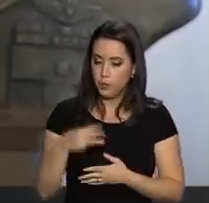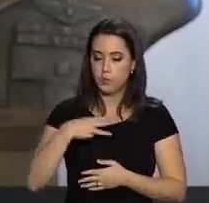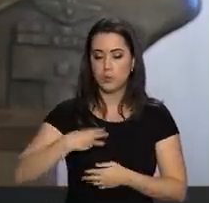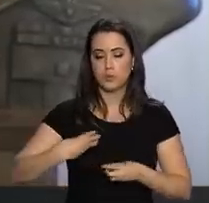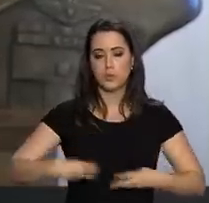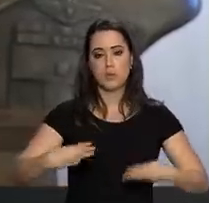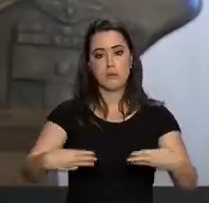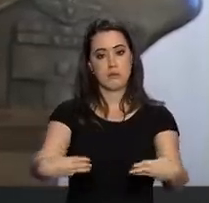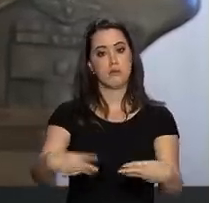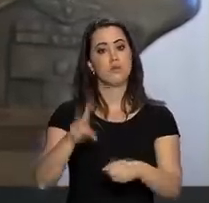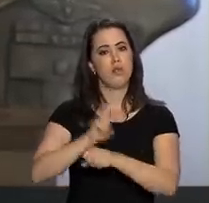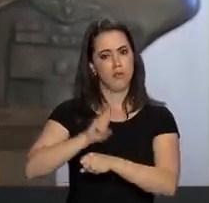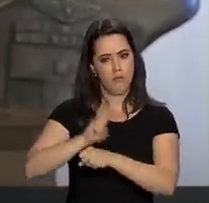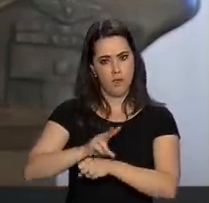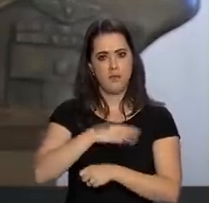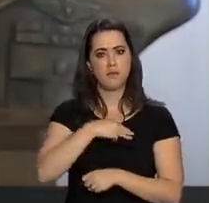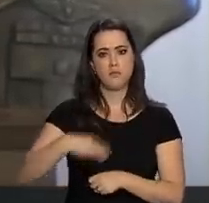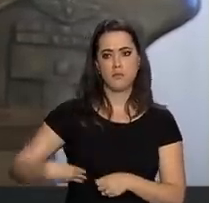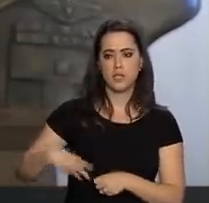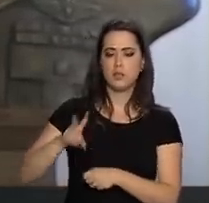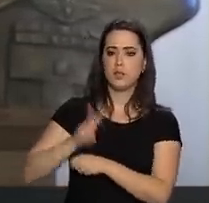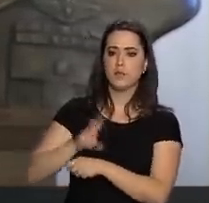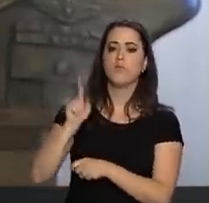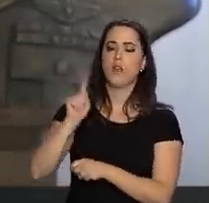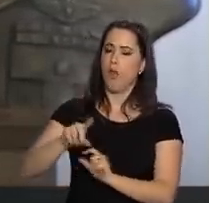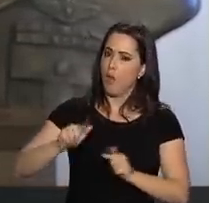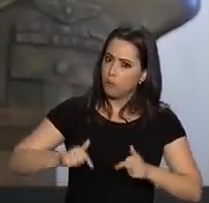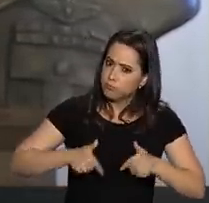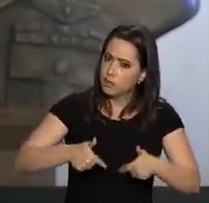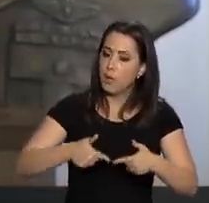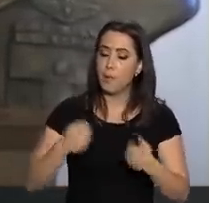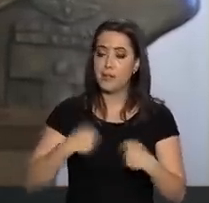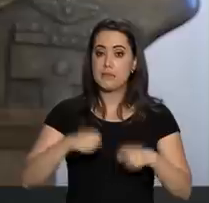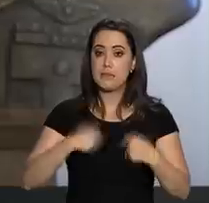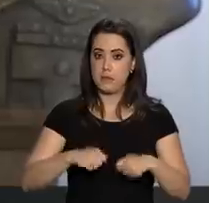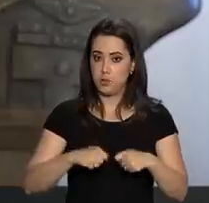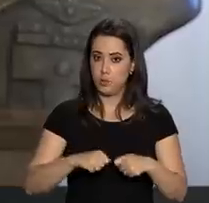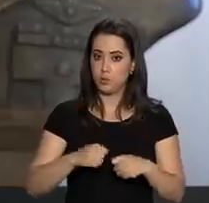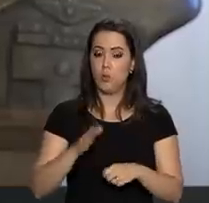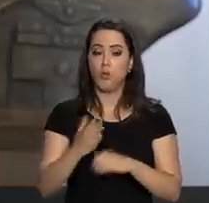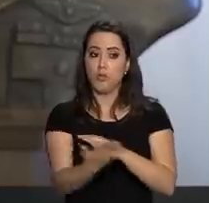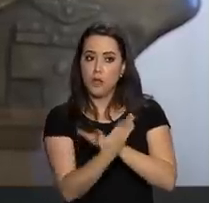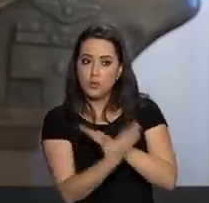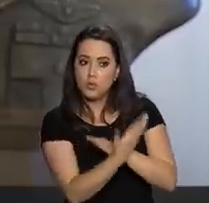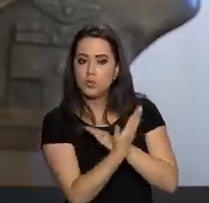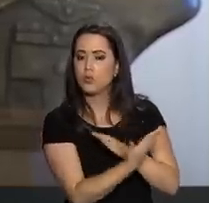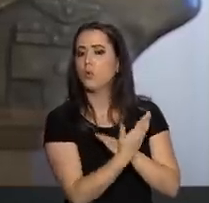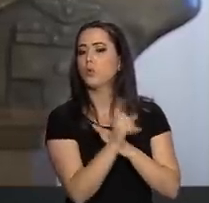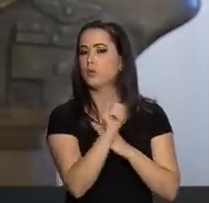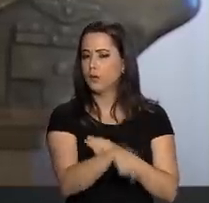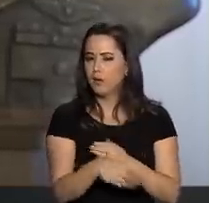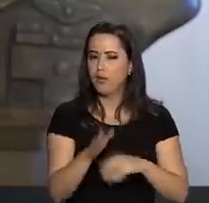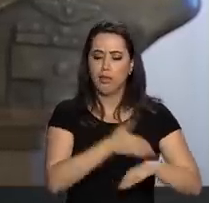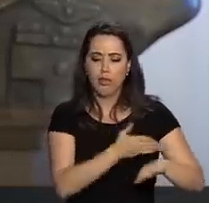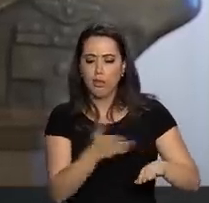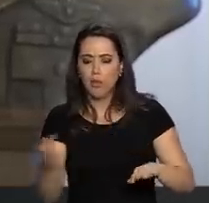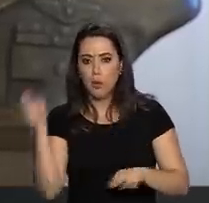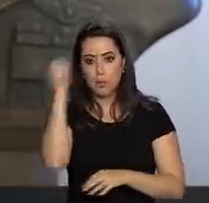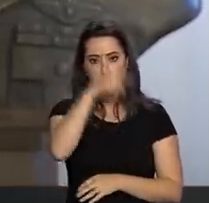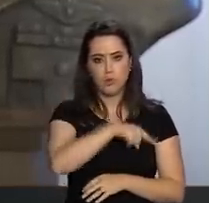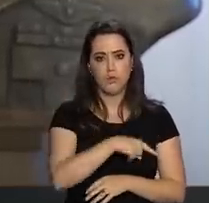Defesa é um desafio. Vou precisar da ajuda de todos. São tempos difíceis, tempos de